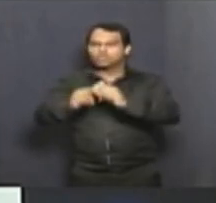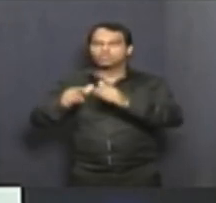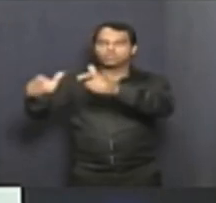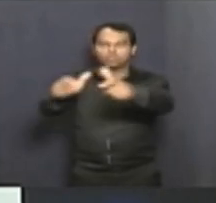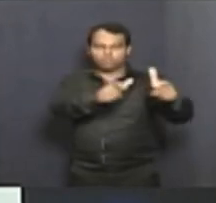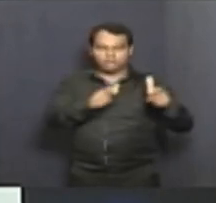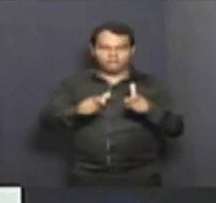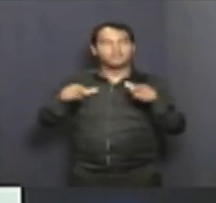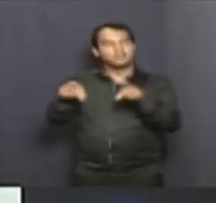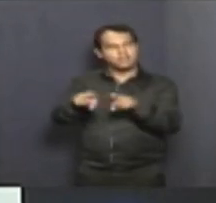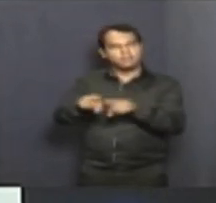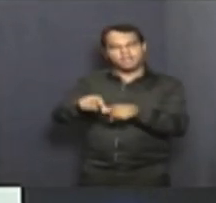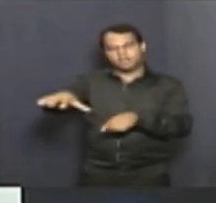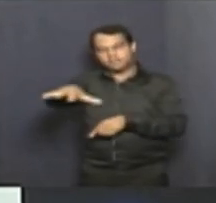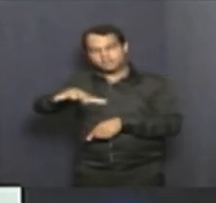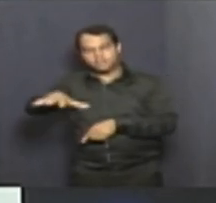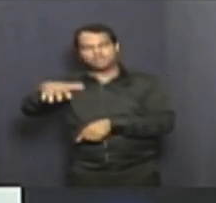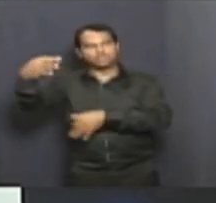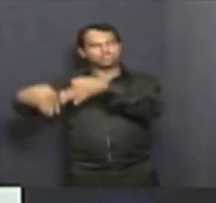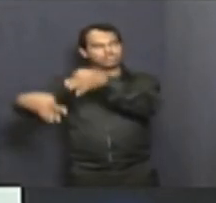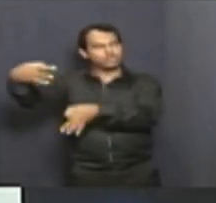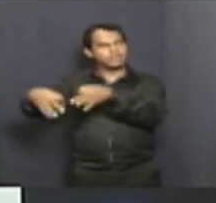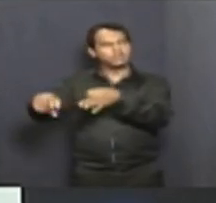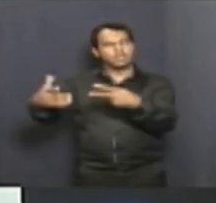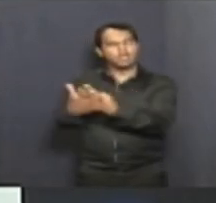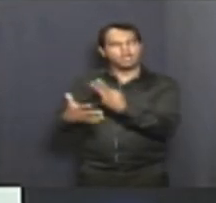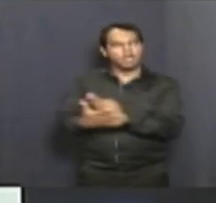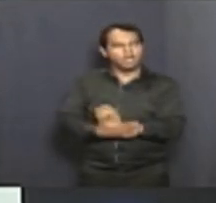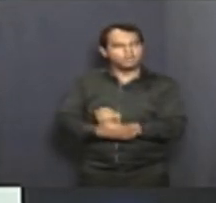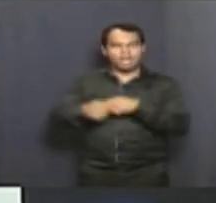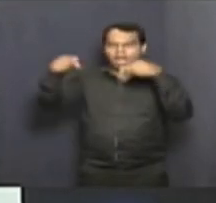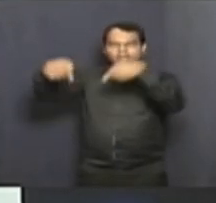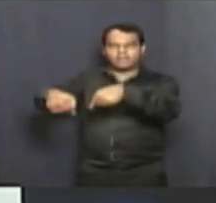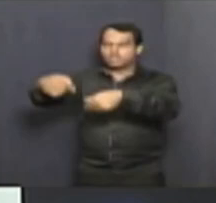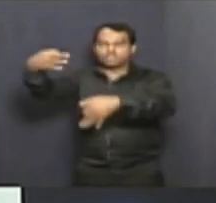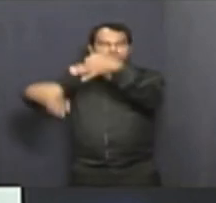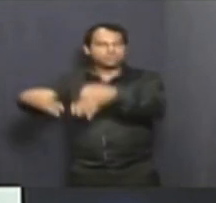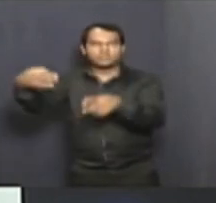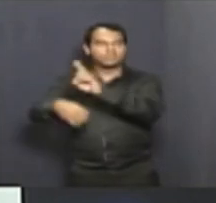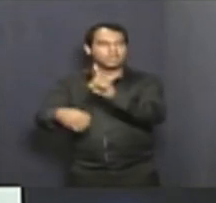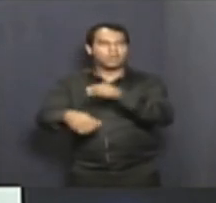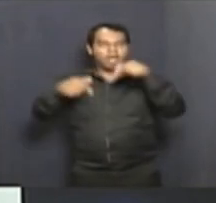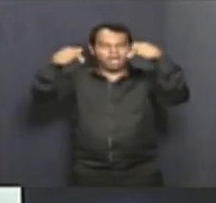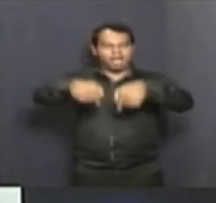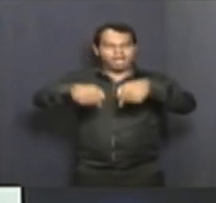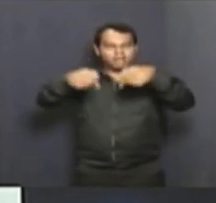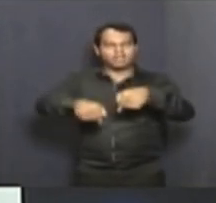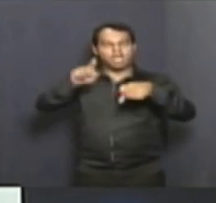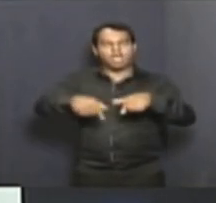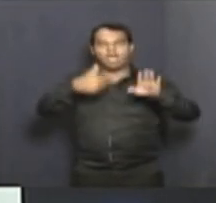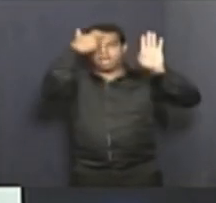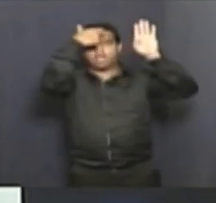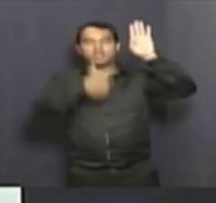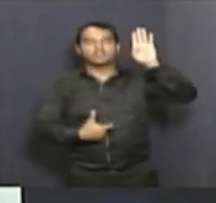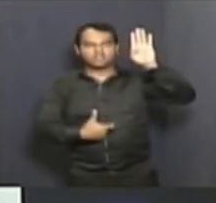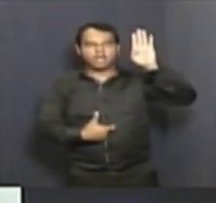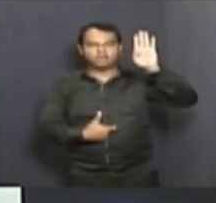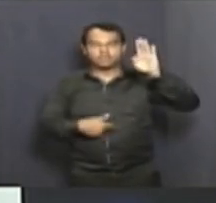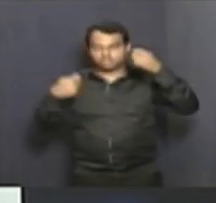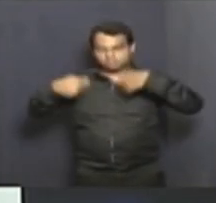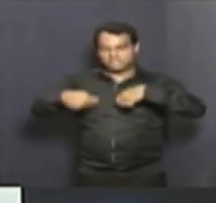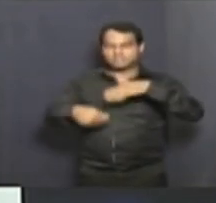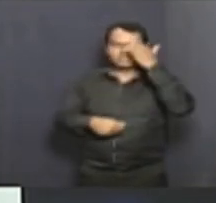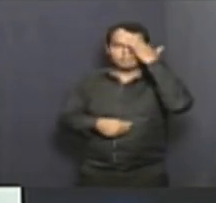também no poder judiciário que aqui ninguém a juíza que todo mundo é candidato e nós temos que realmente enfrentar isso principalmente